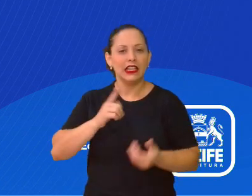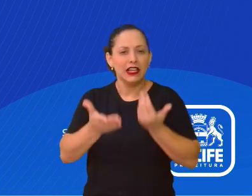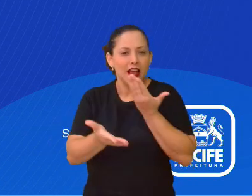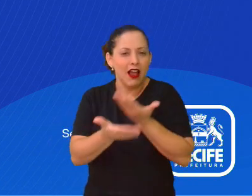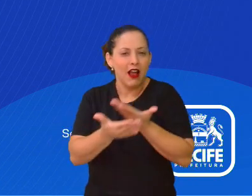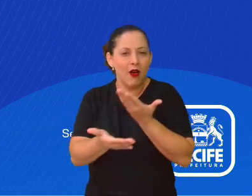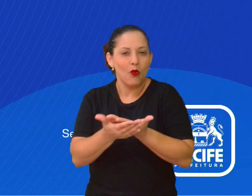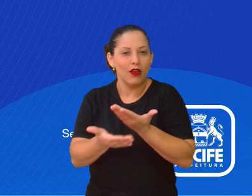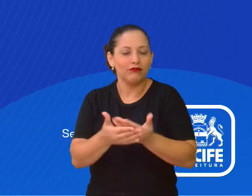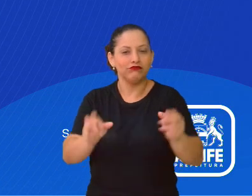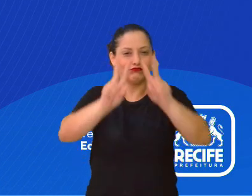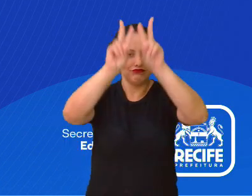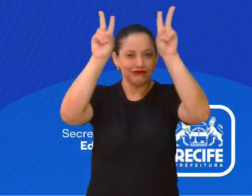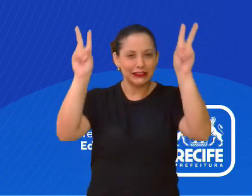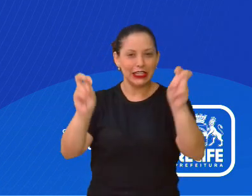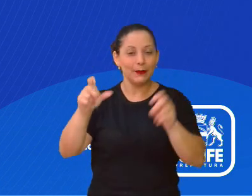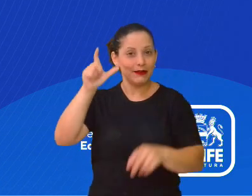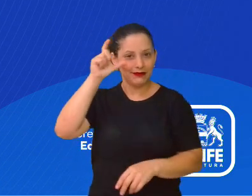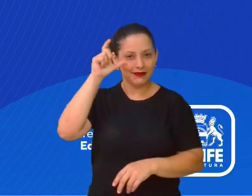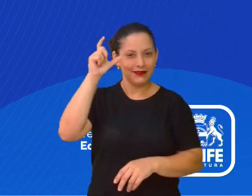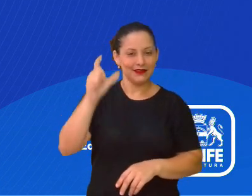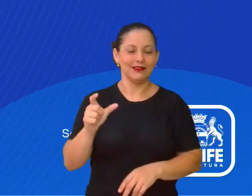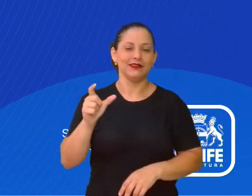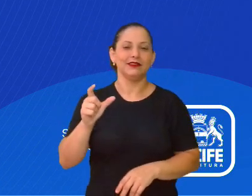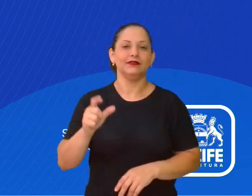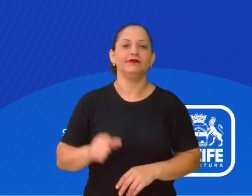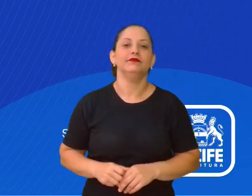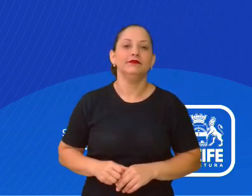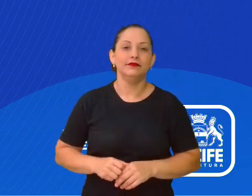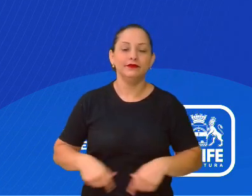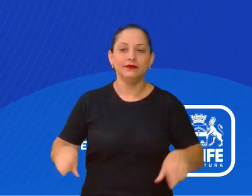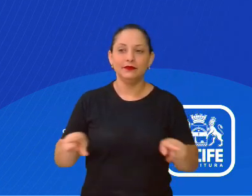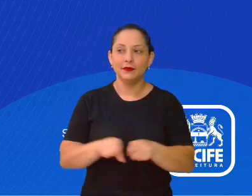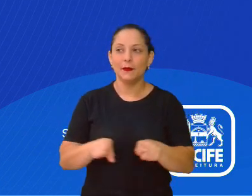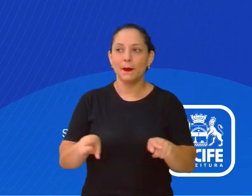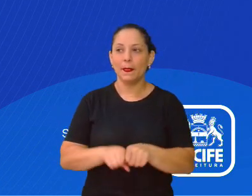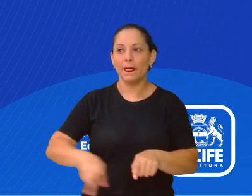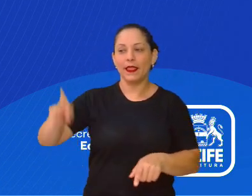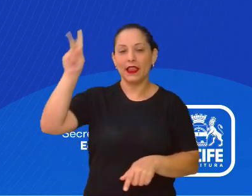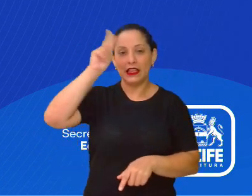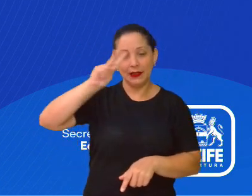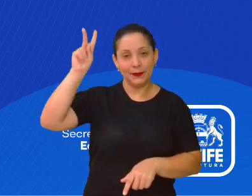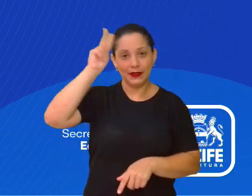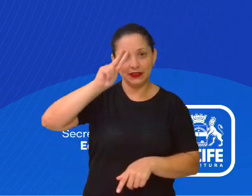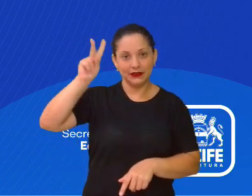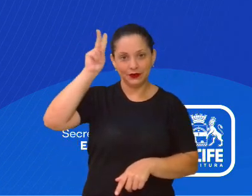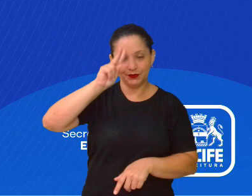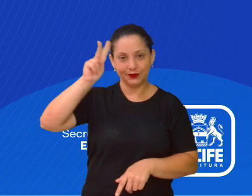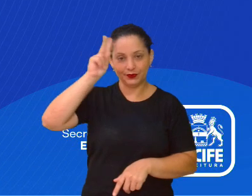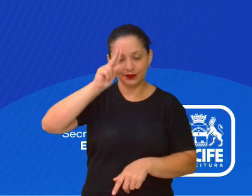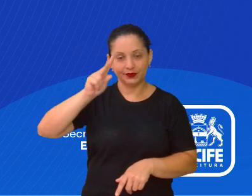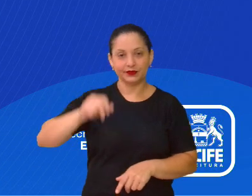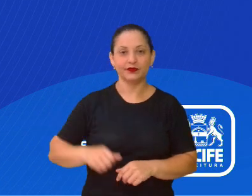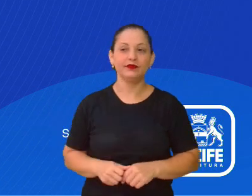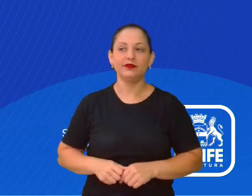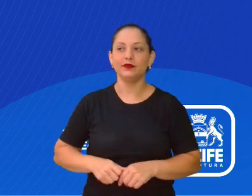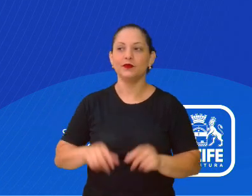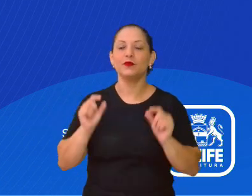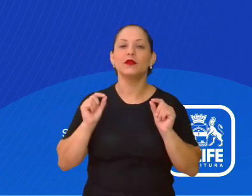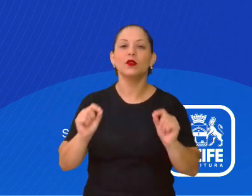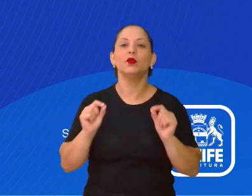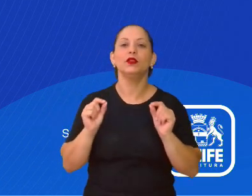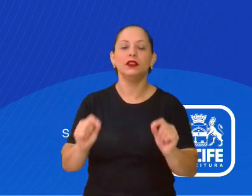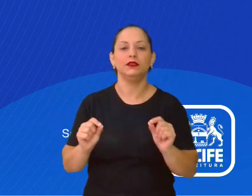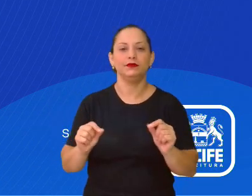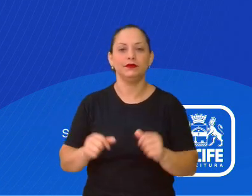bem interessante. E lembrando, como a gente sempre diz para vocês,